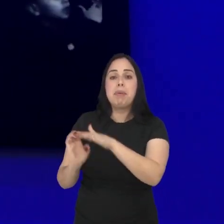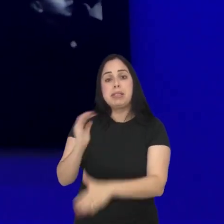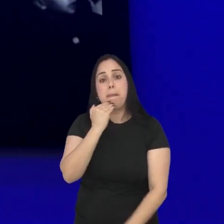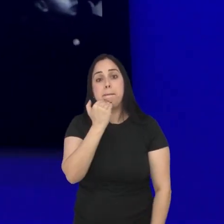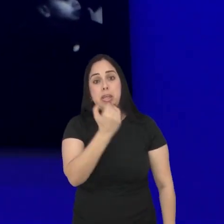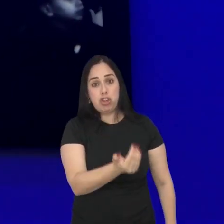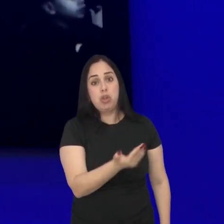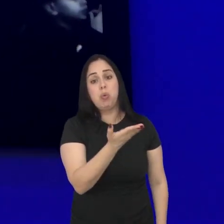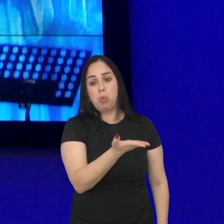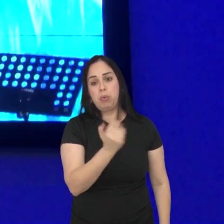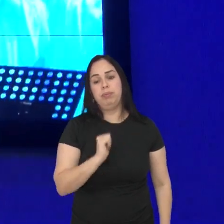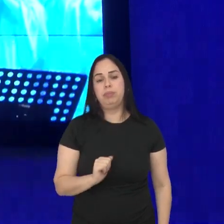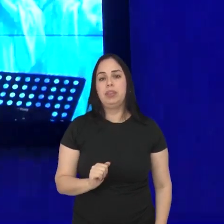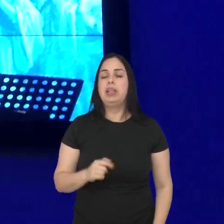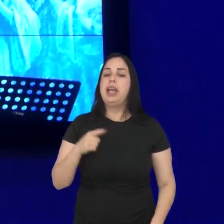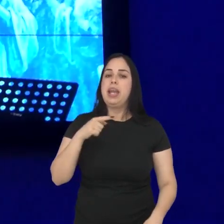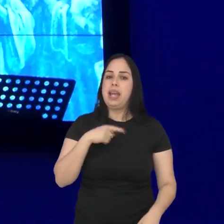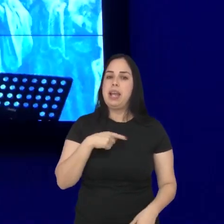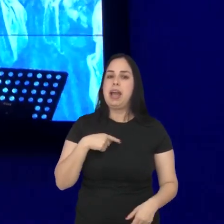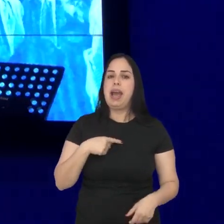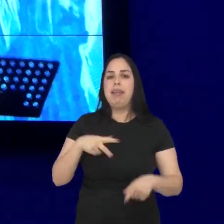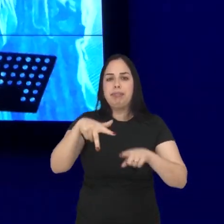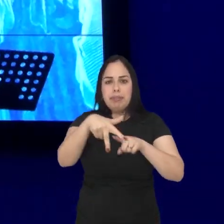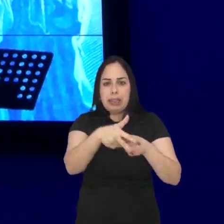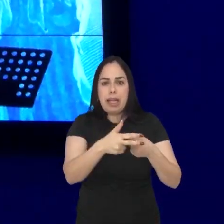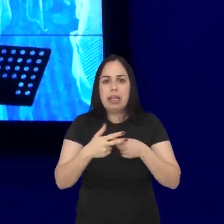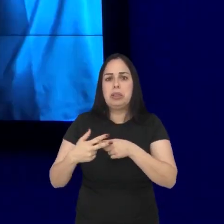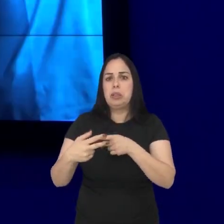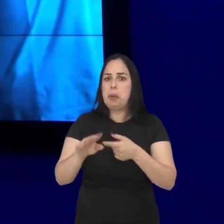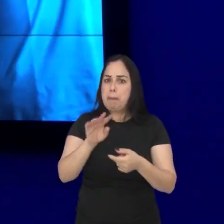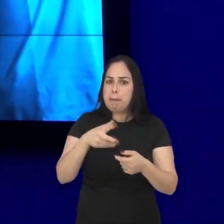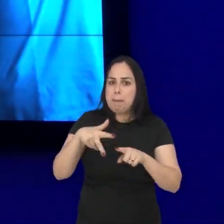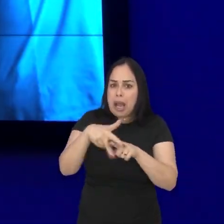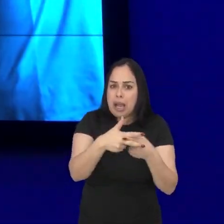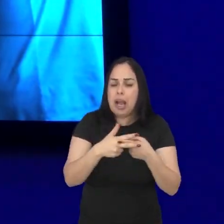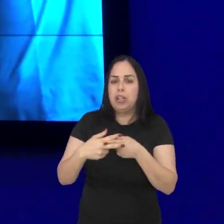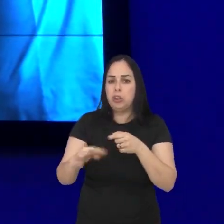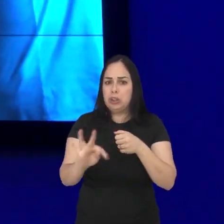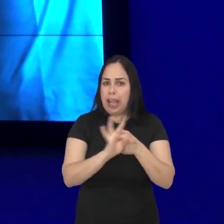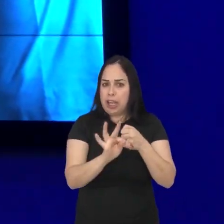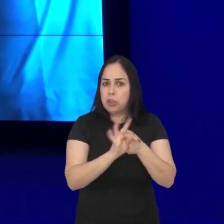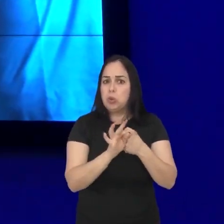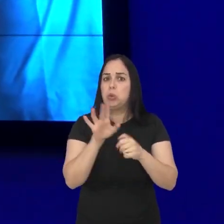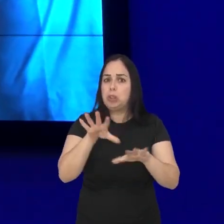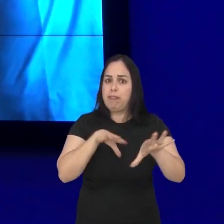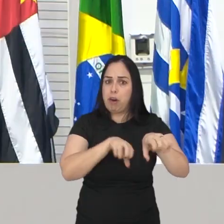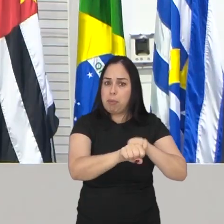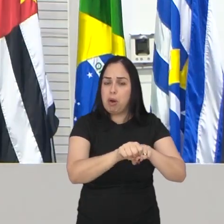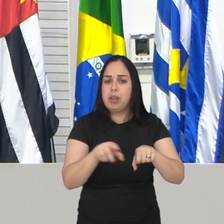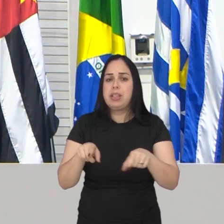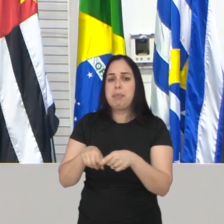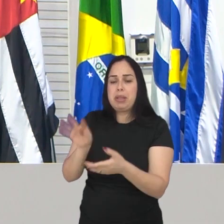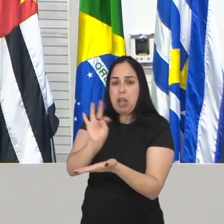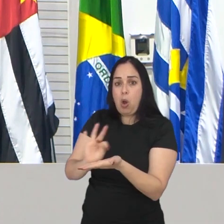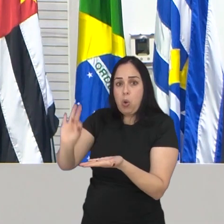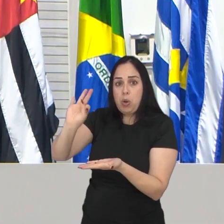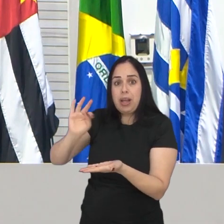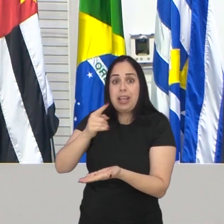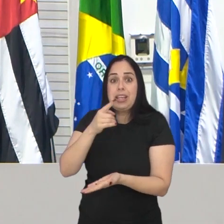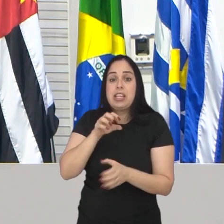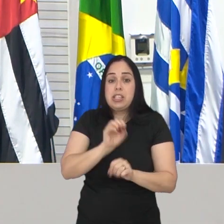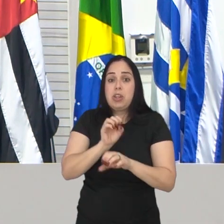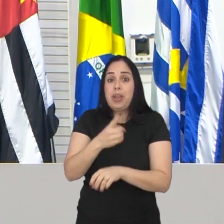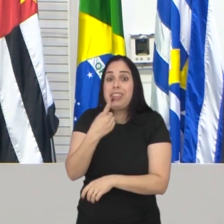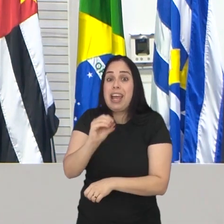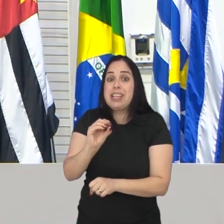em que trabalhava. Formado em técnico mecânico e teologia, o pastor Toninho, como é conhecido, deu aula por mais de